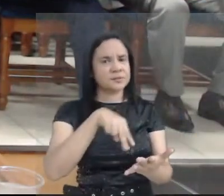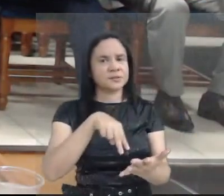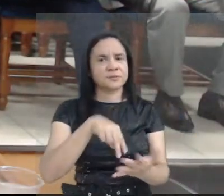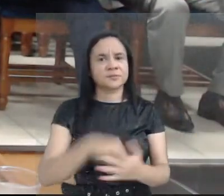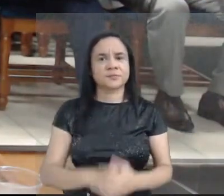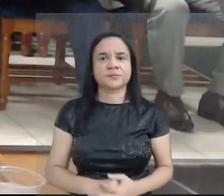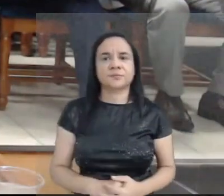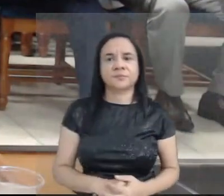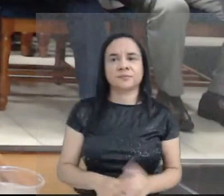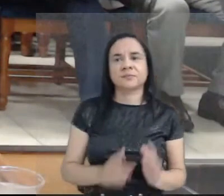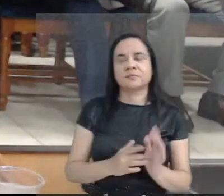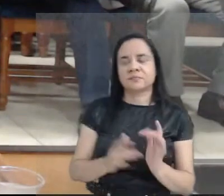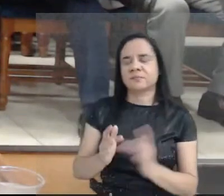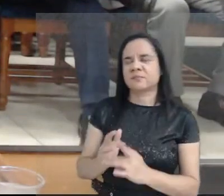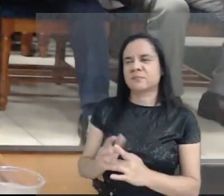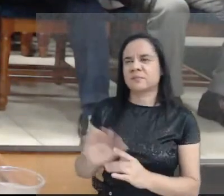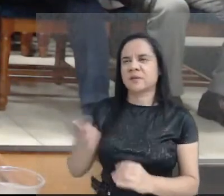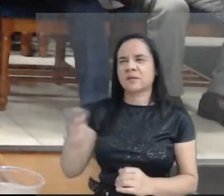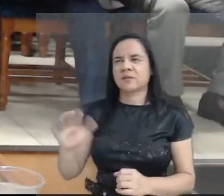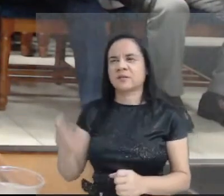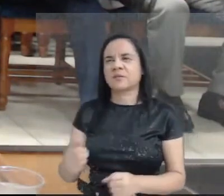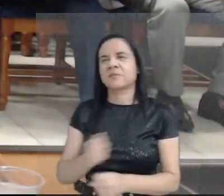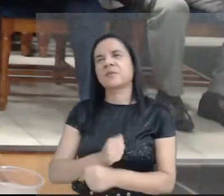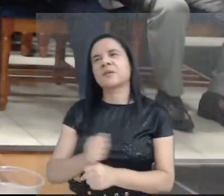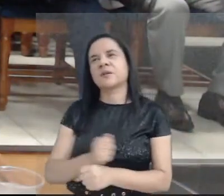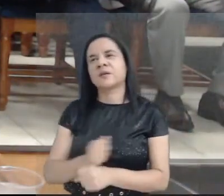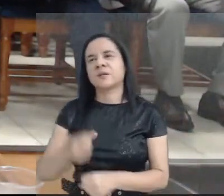Jesus passa 3 anos e meio